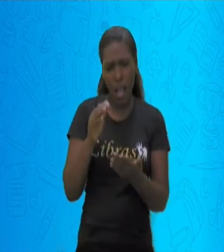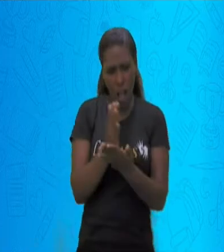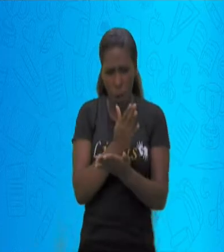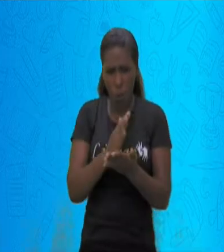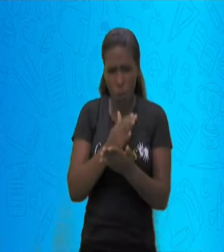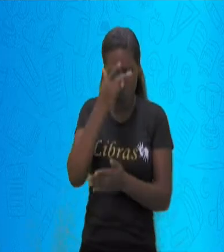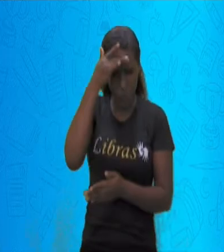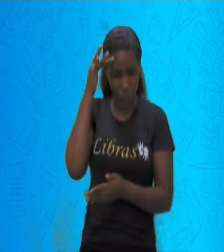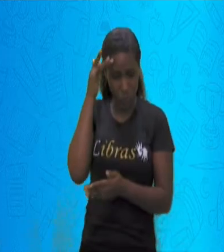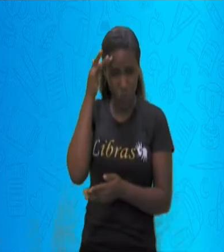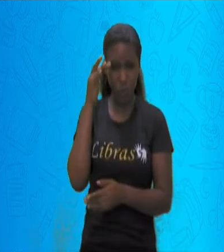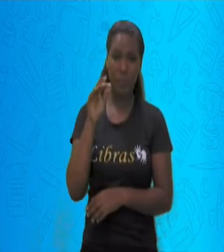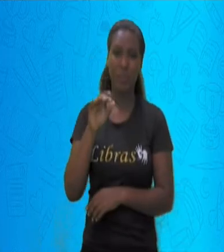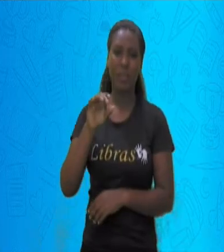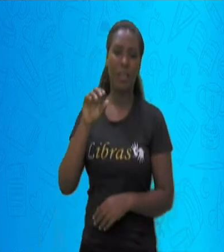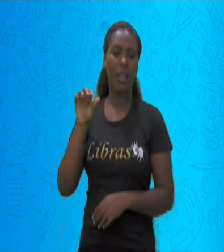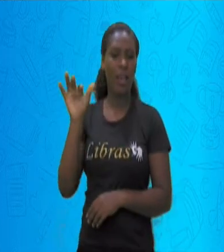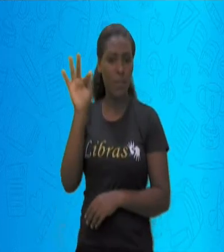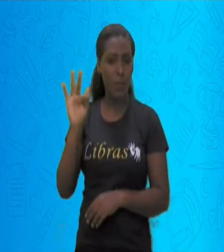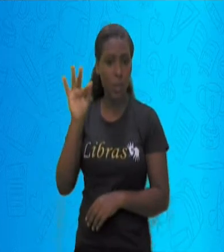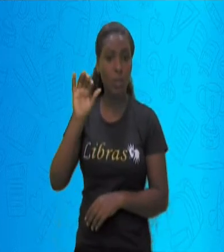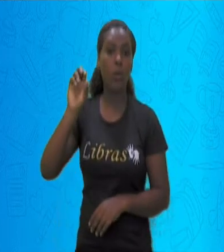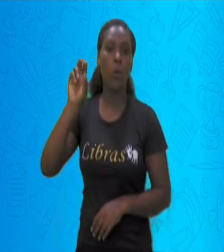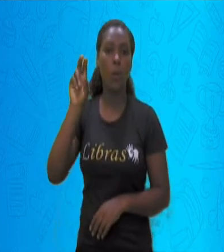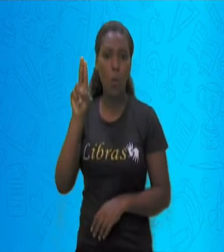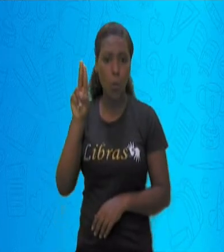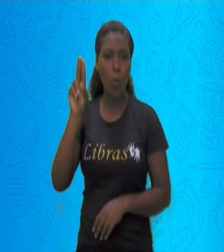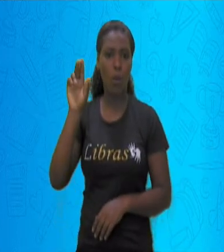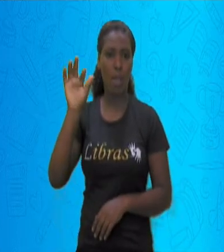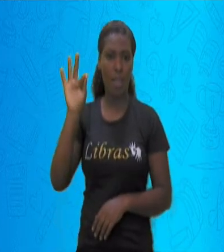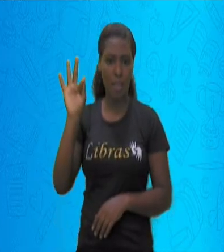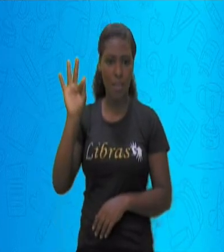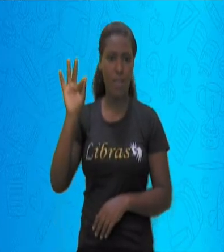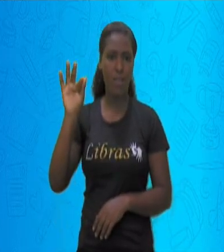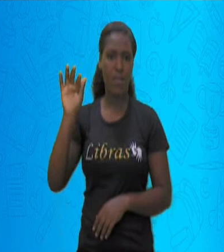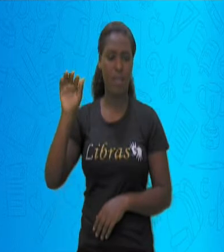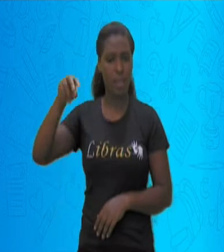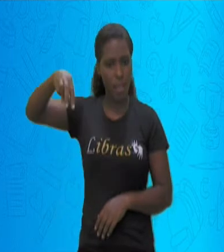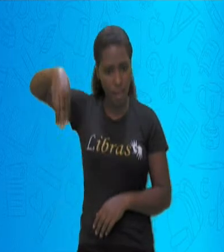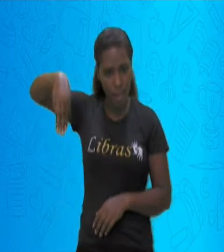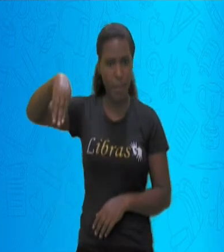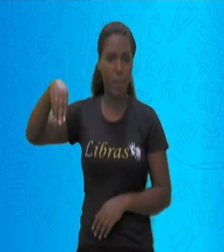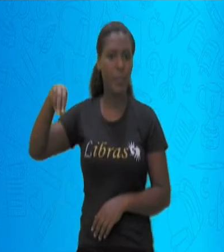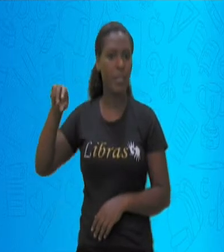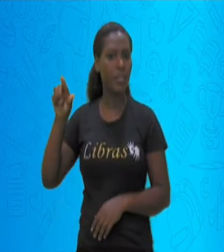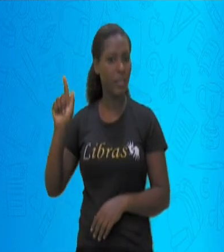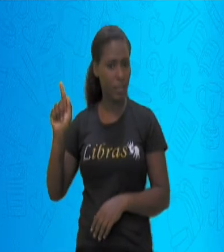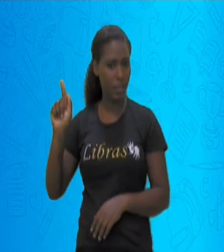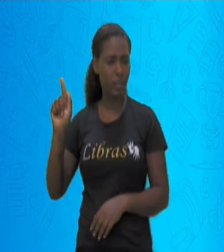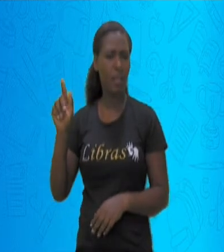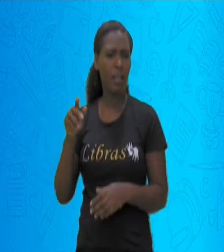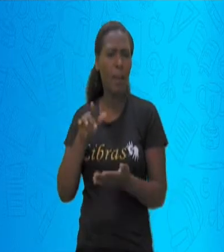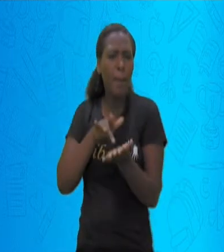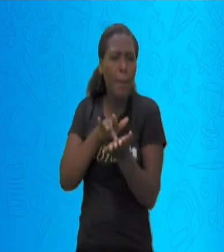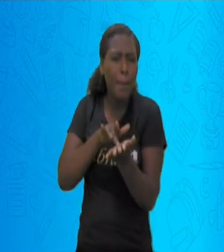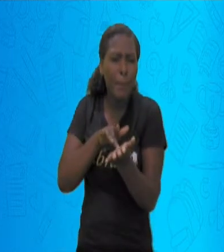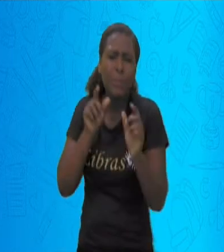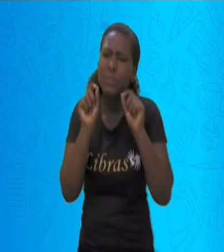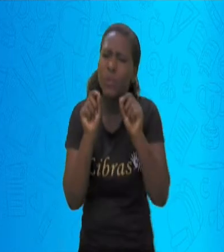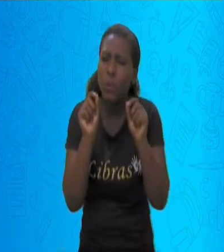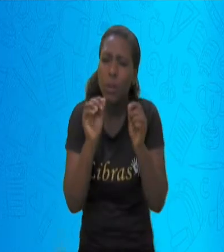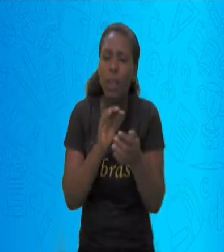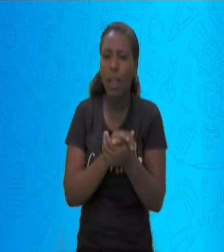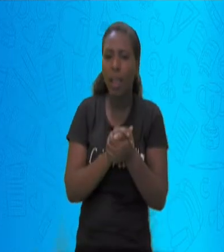a disposição das estrelas no céu, no início das noites de junho, é a